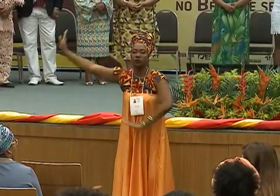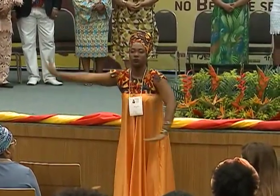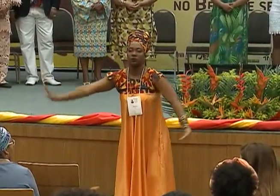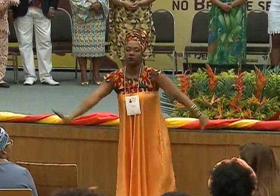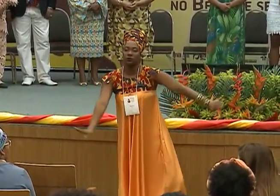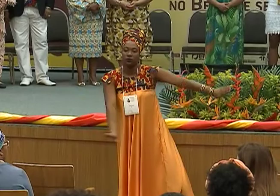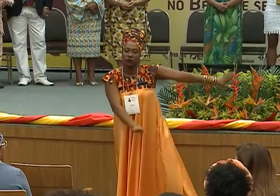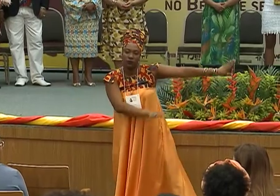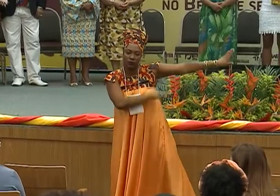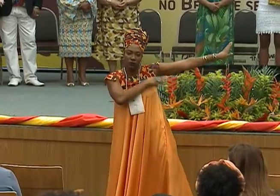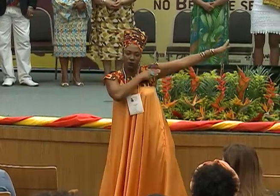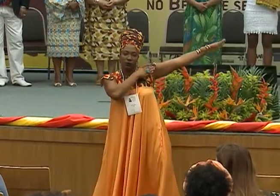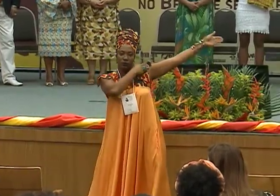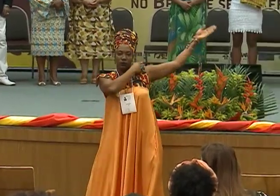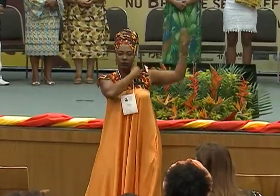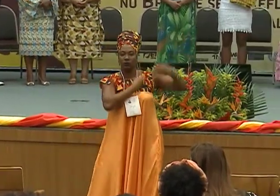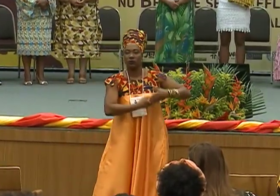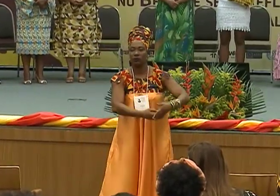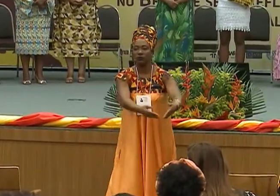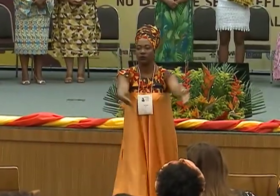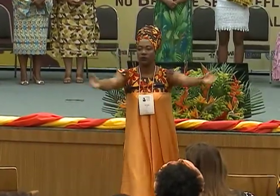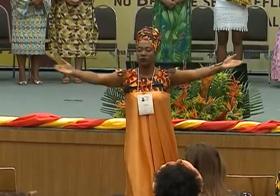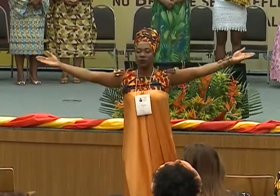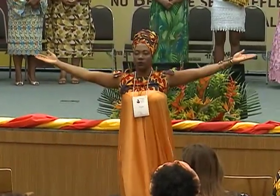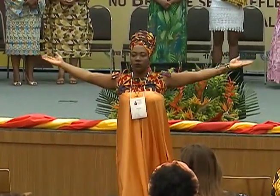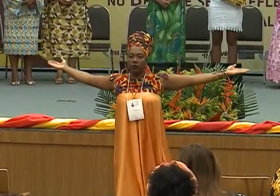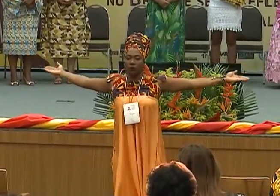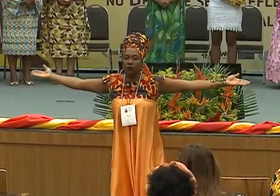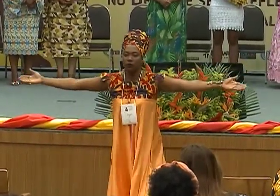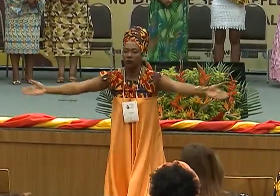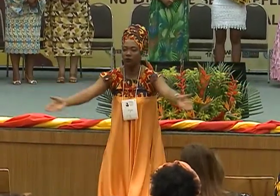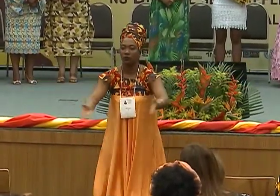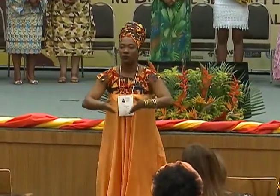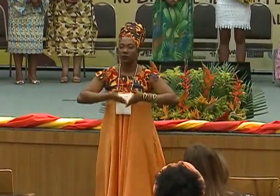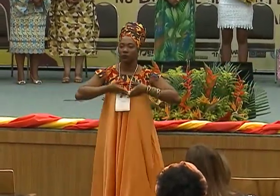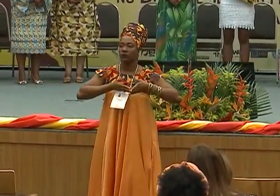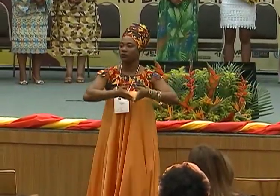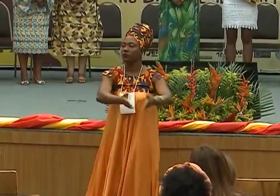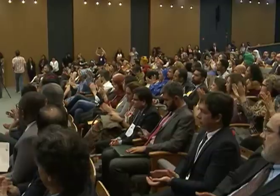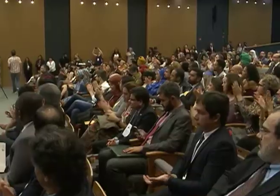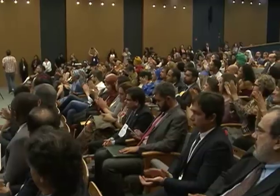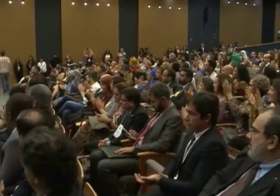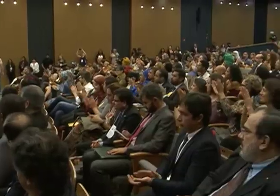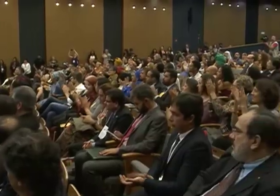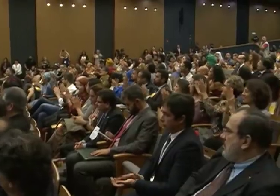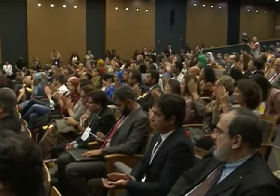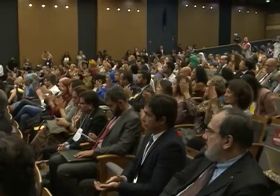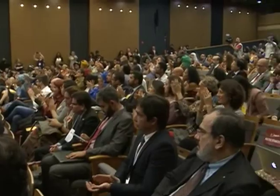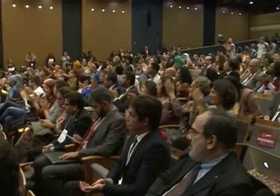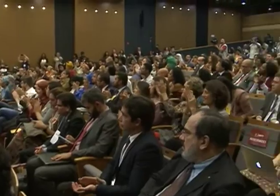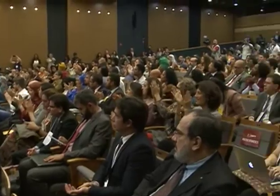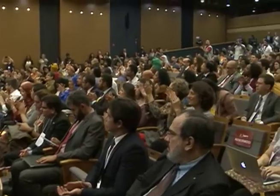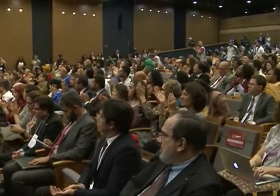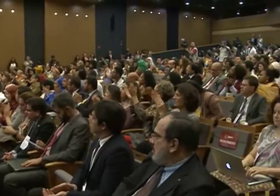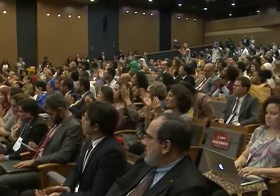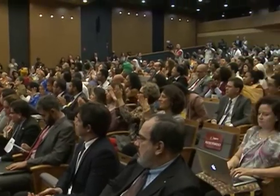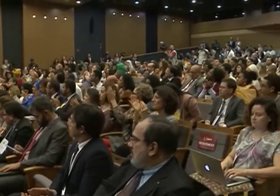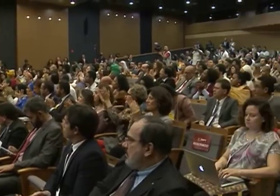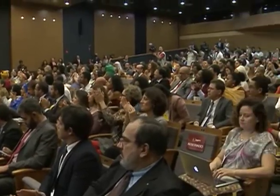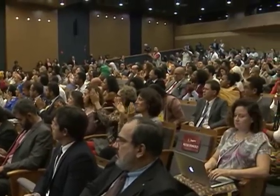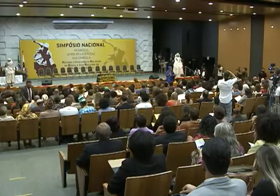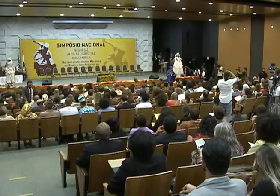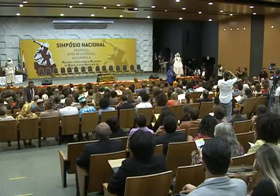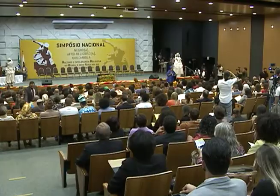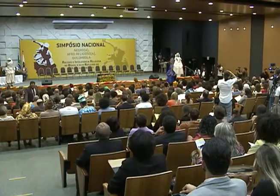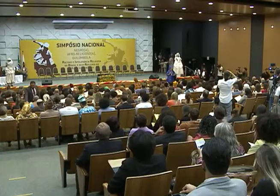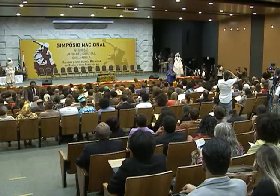e o outro. Faça chegar ao Pai a notícia da nossa devoção. O simpósio foi promovido pelo